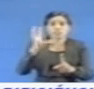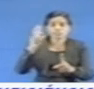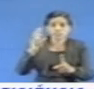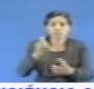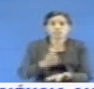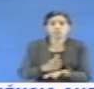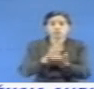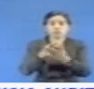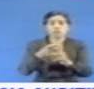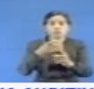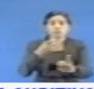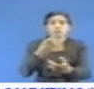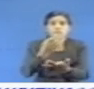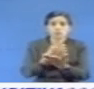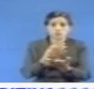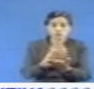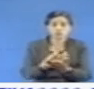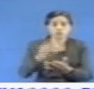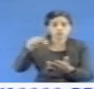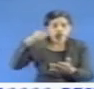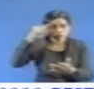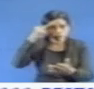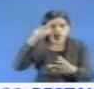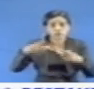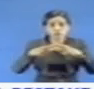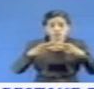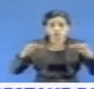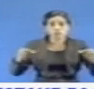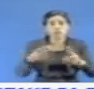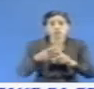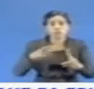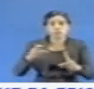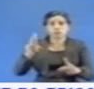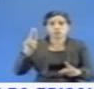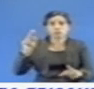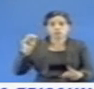apoio Husi financeiro, Husi governo do Japão e Husi UNICEF.